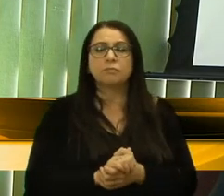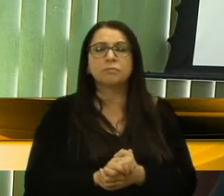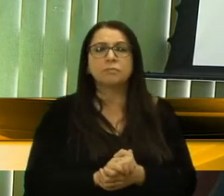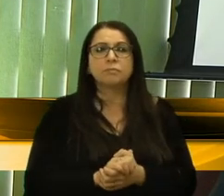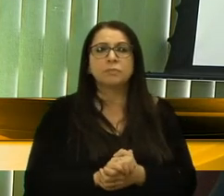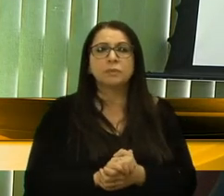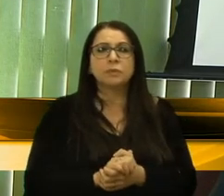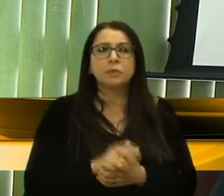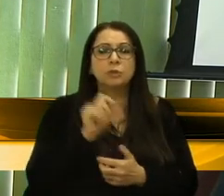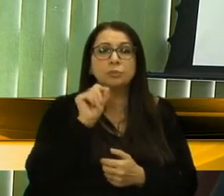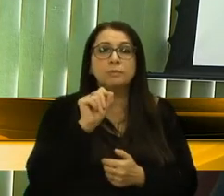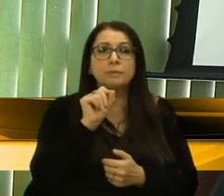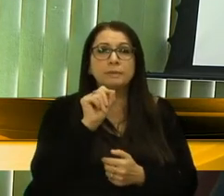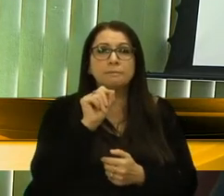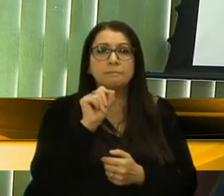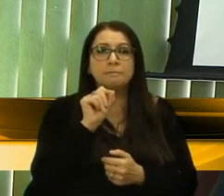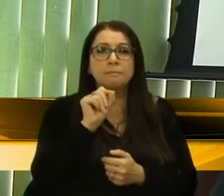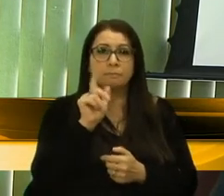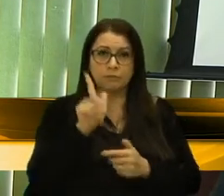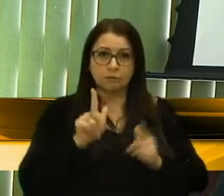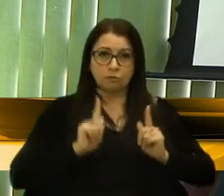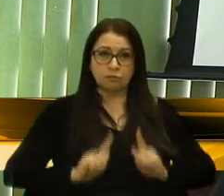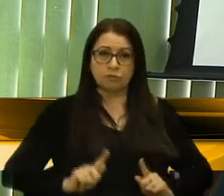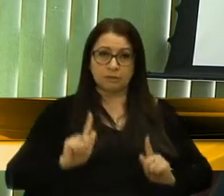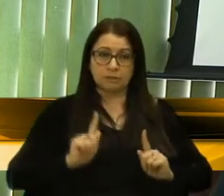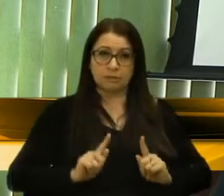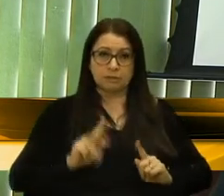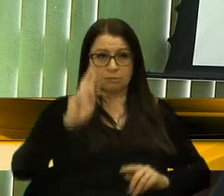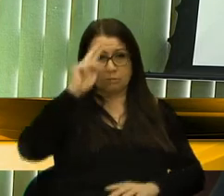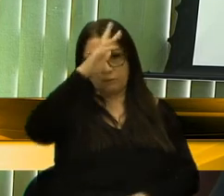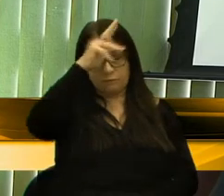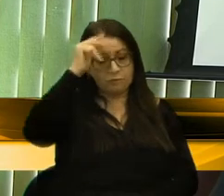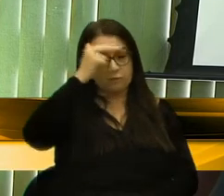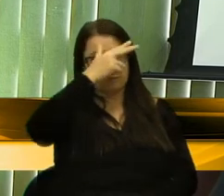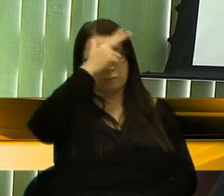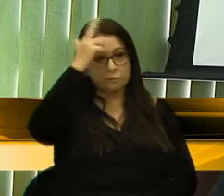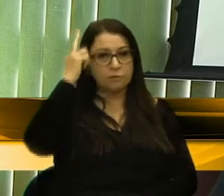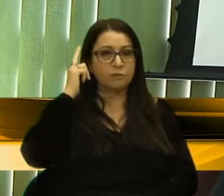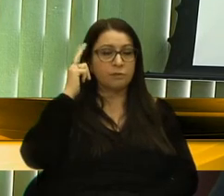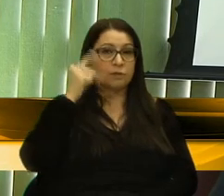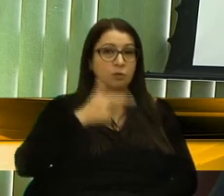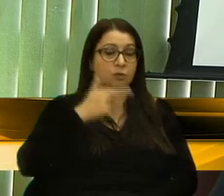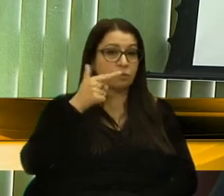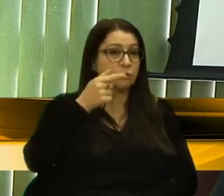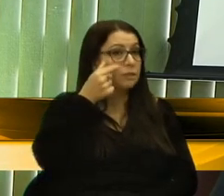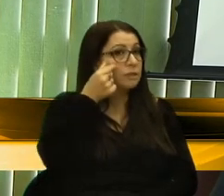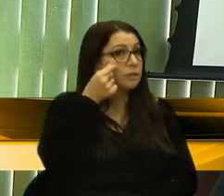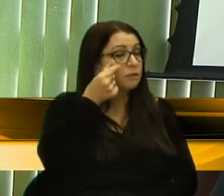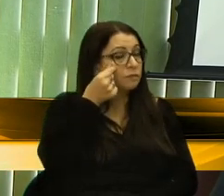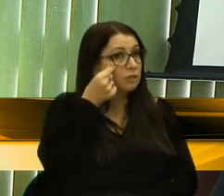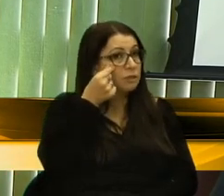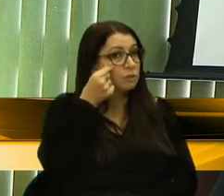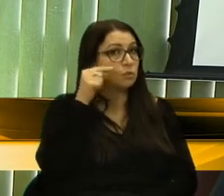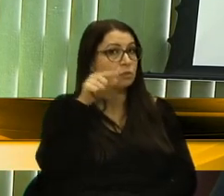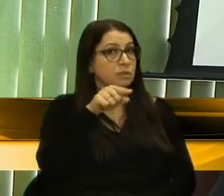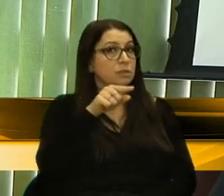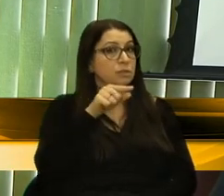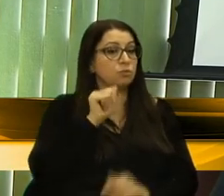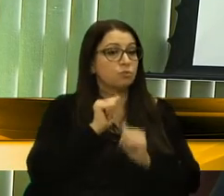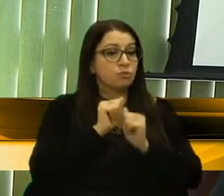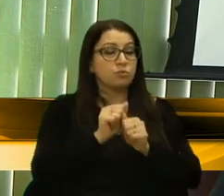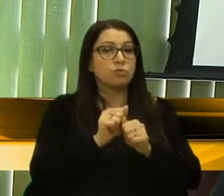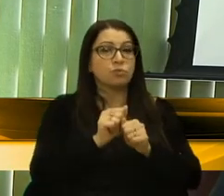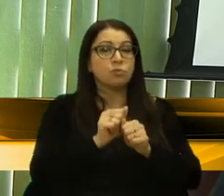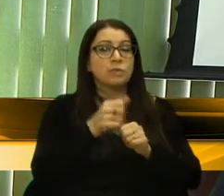Com relação à atual gestão, o prefeito Flávio Cassina e do vice Frisso estão no comando apenas